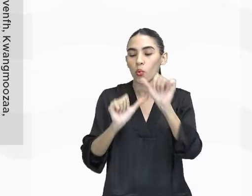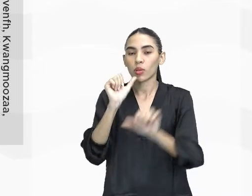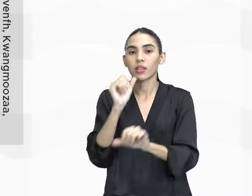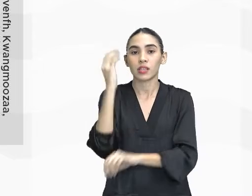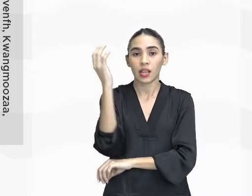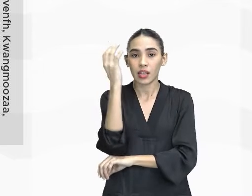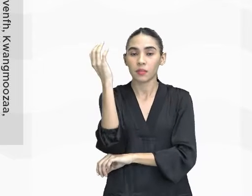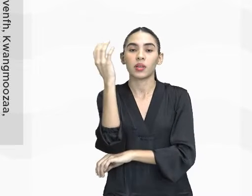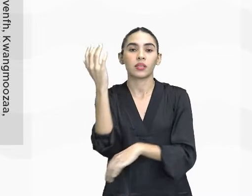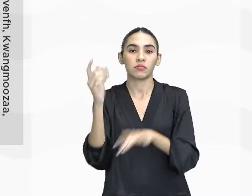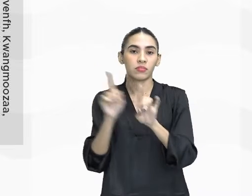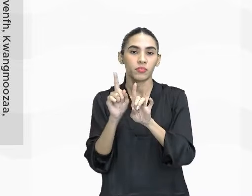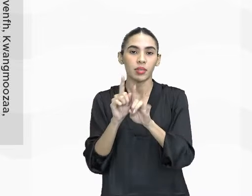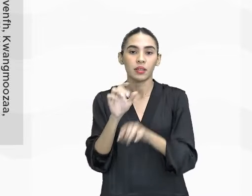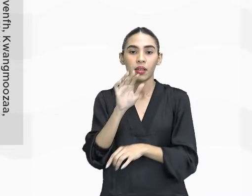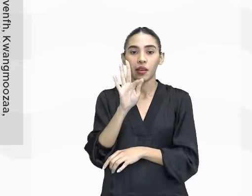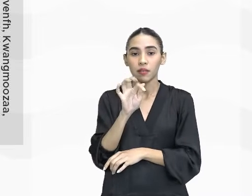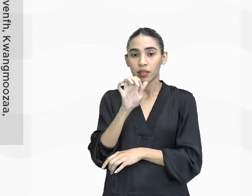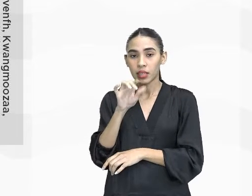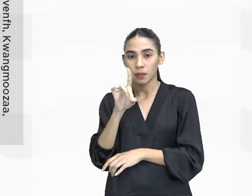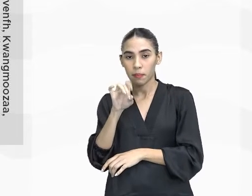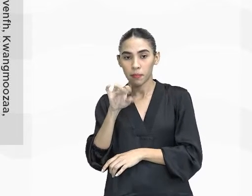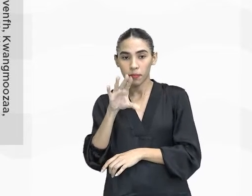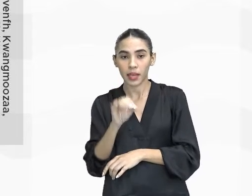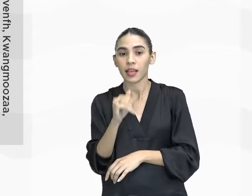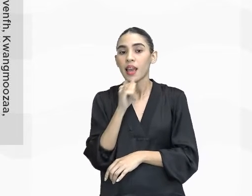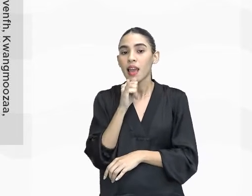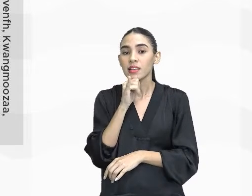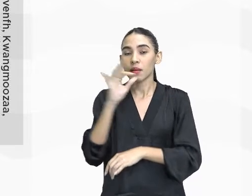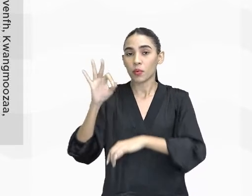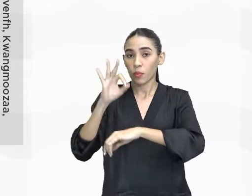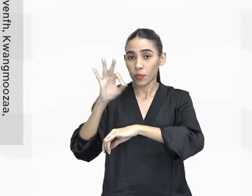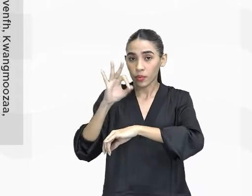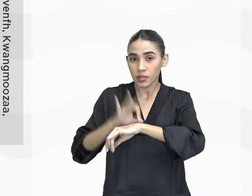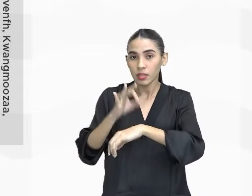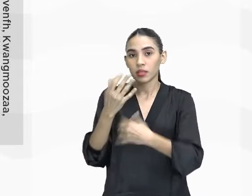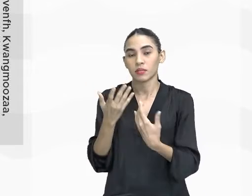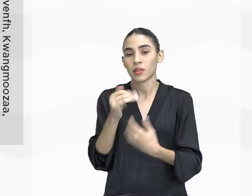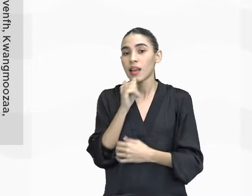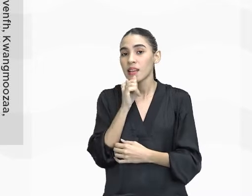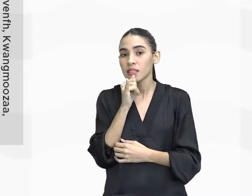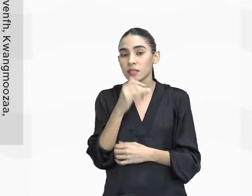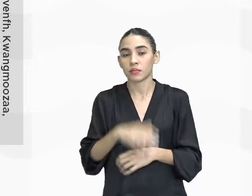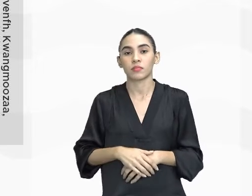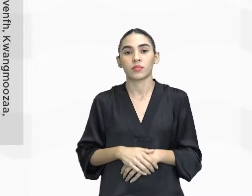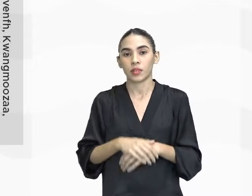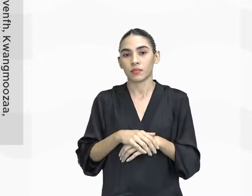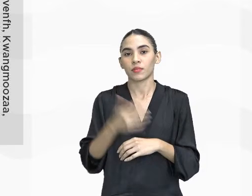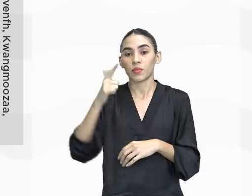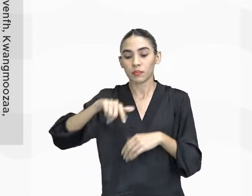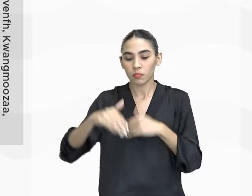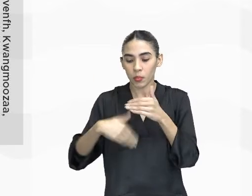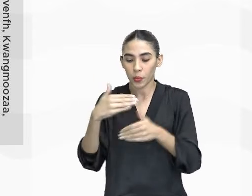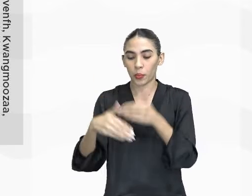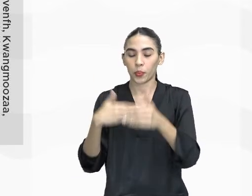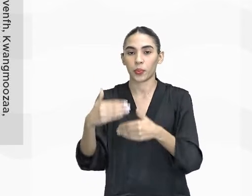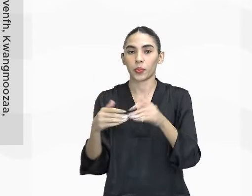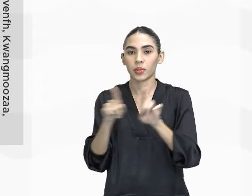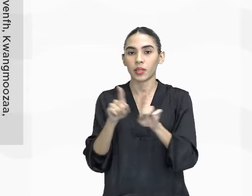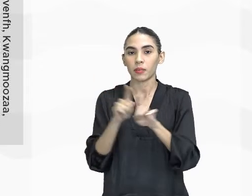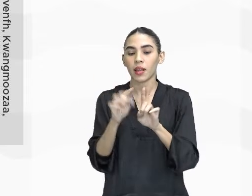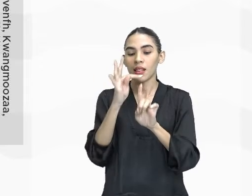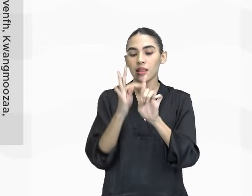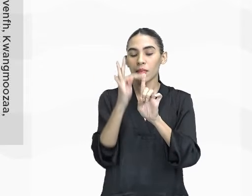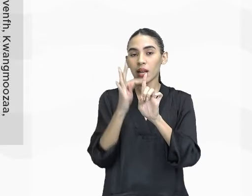climáticas, esse feedback climático? Então, olha só, os insetos, né, eles se reproduzem, né, e se desenvolvem nas